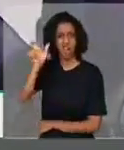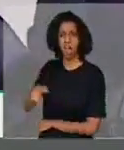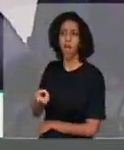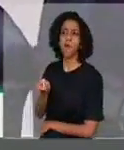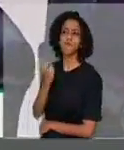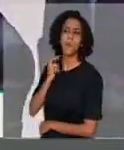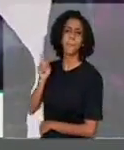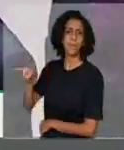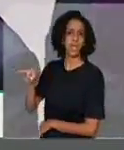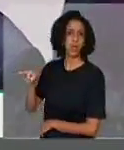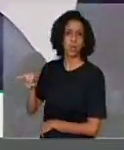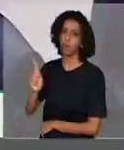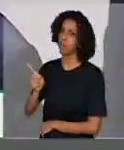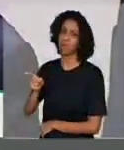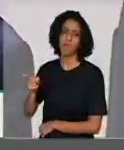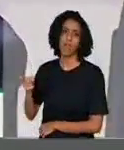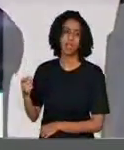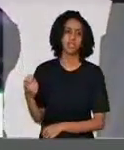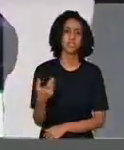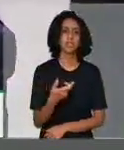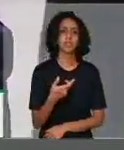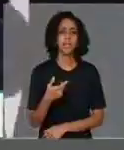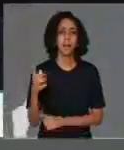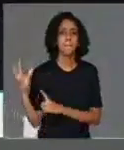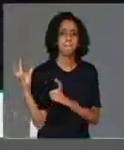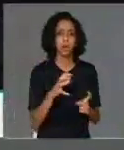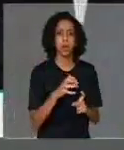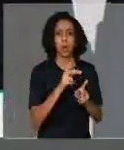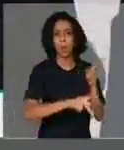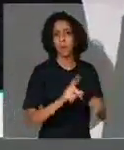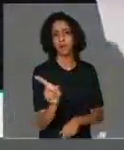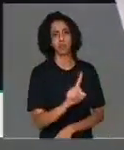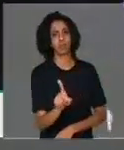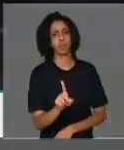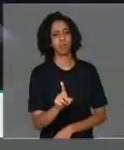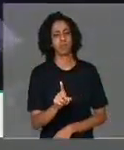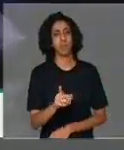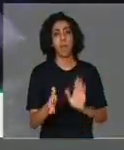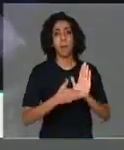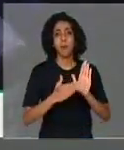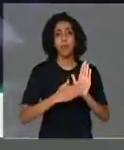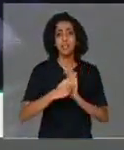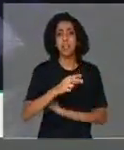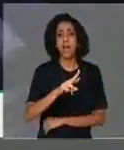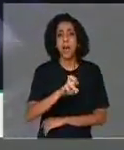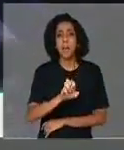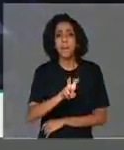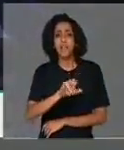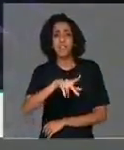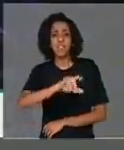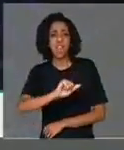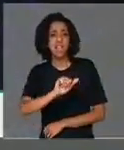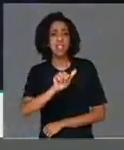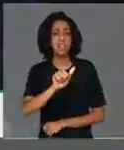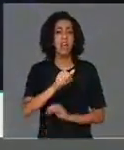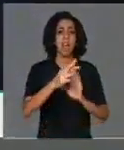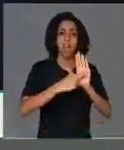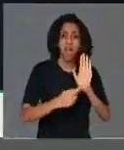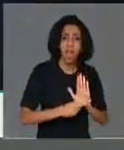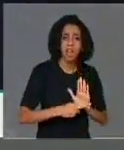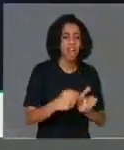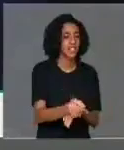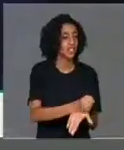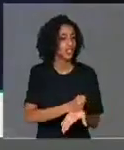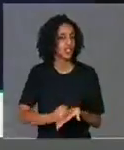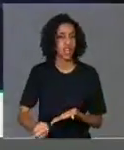do brasileiro nesta matéria. A reforma da Previdência dançou com o samba enredo da Tuiutins lá